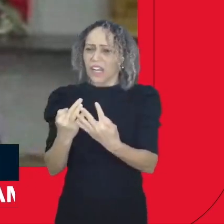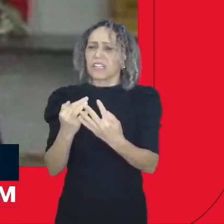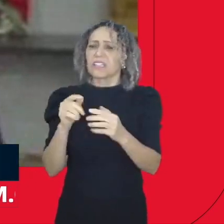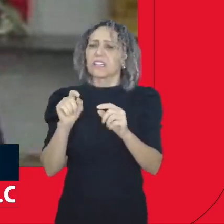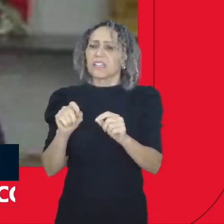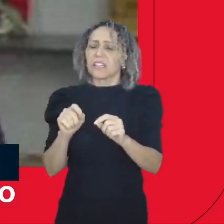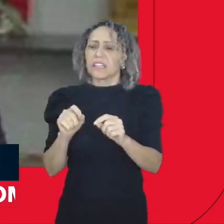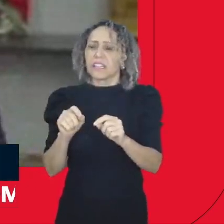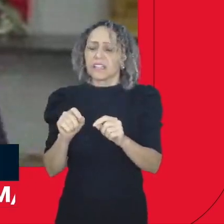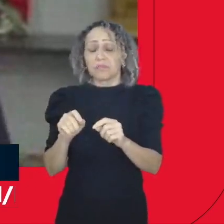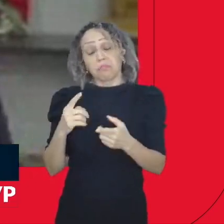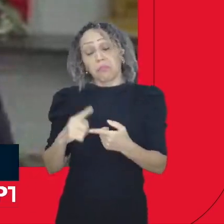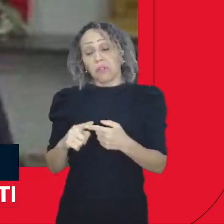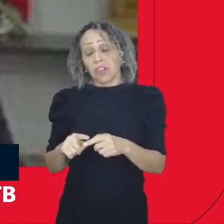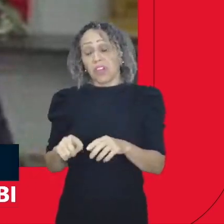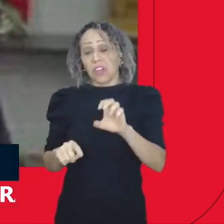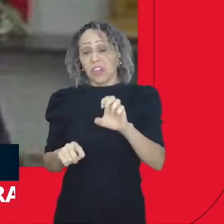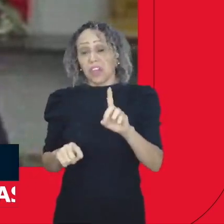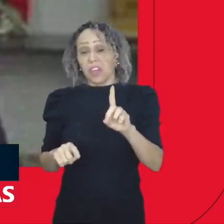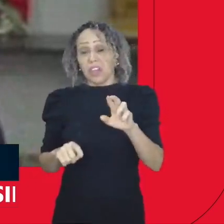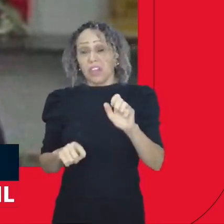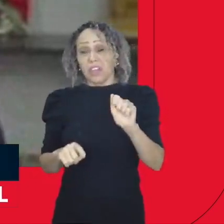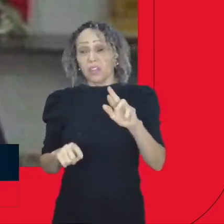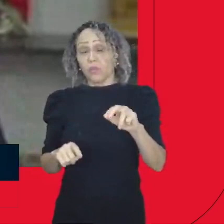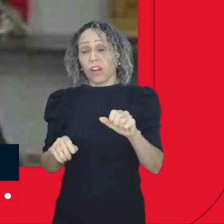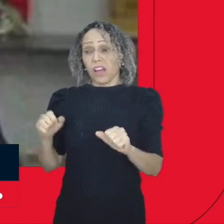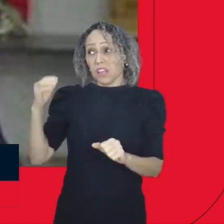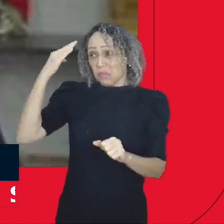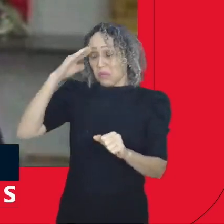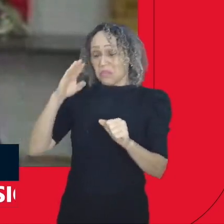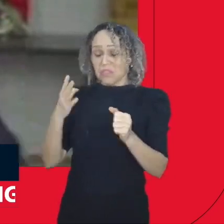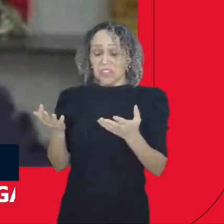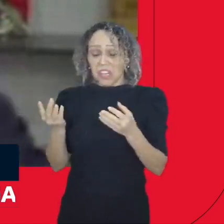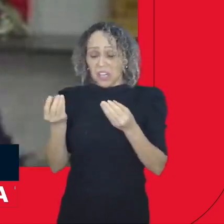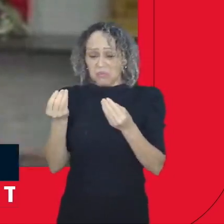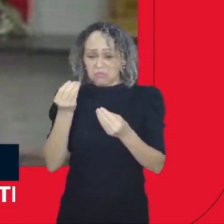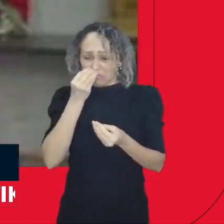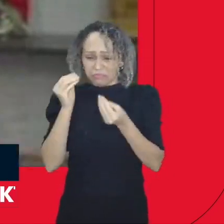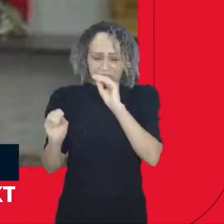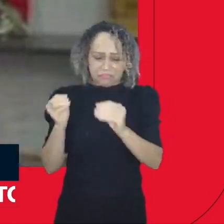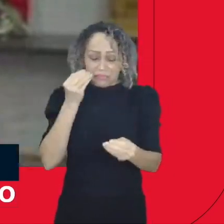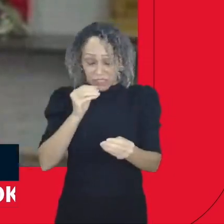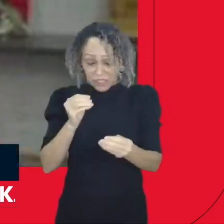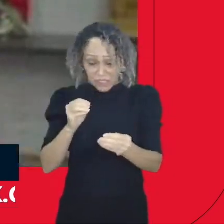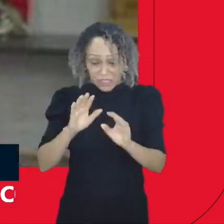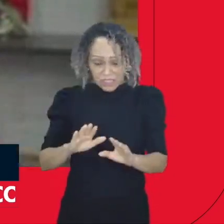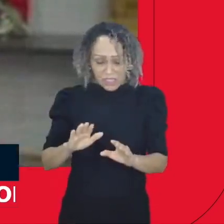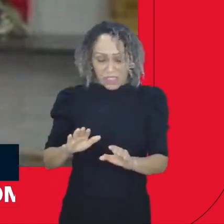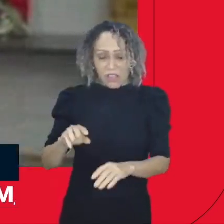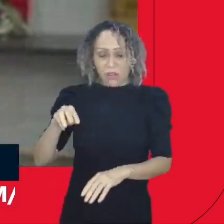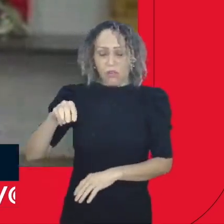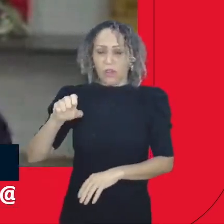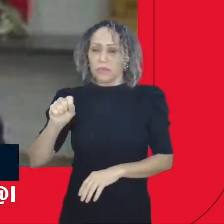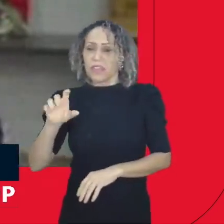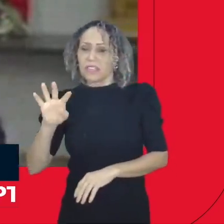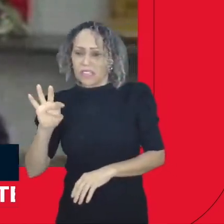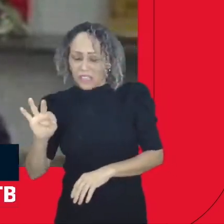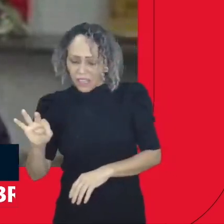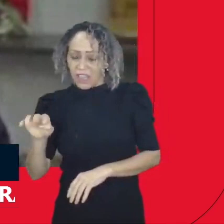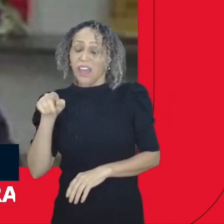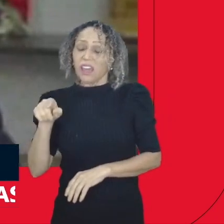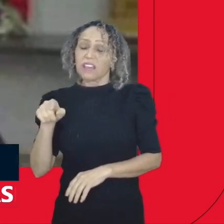Leite, entraram nas periferias aqui de Porto Alegre, da região metropolitana, trazendo solidariedade, dividindo o que se tem, não